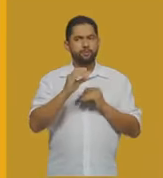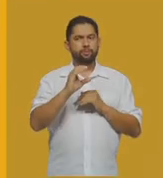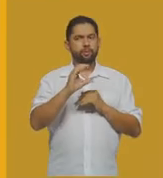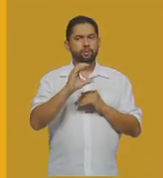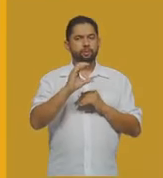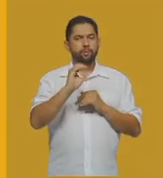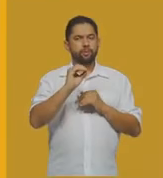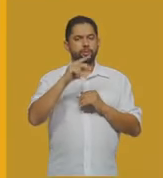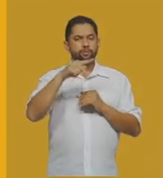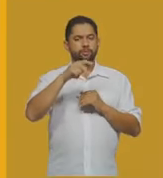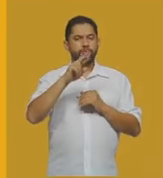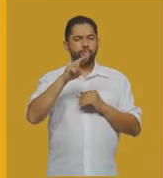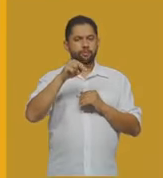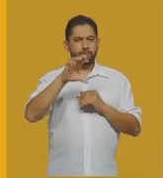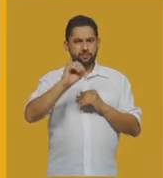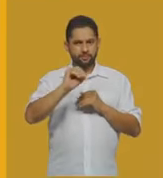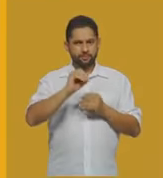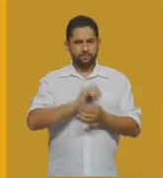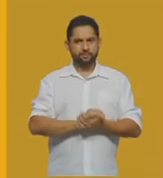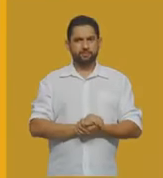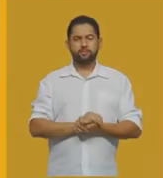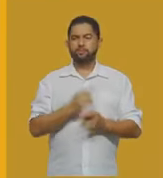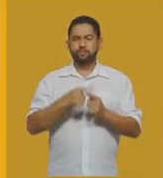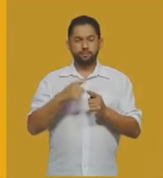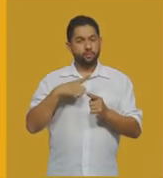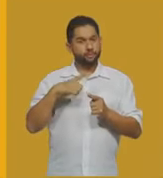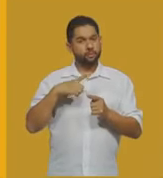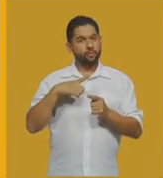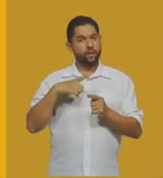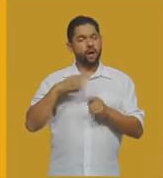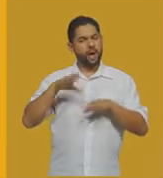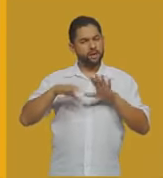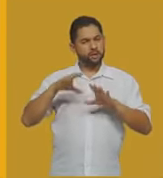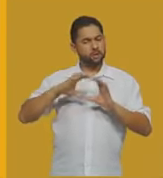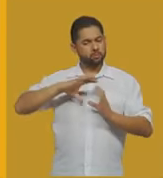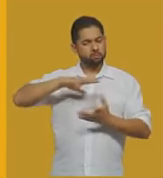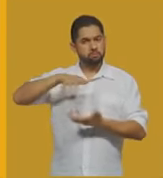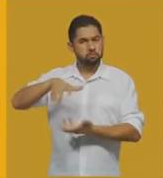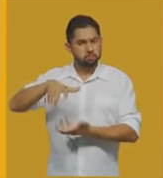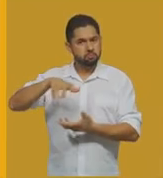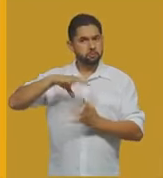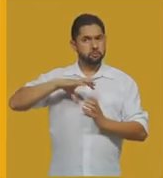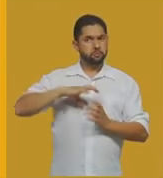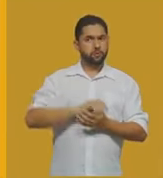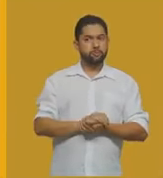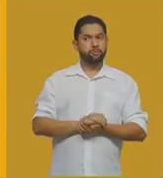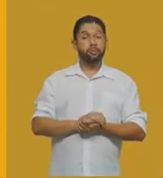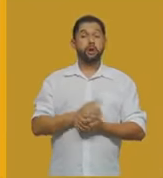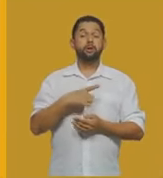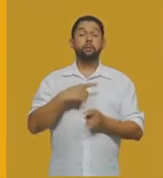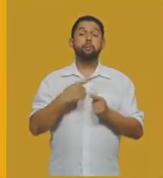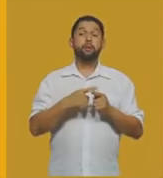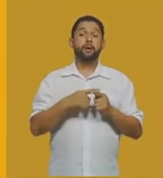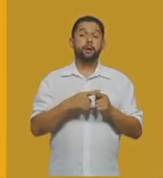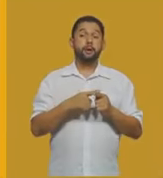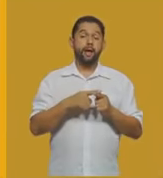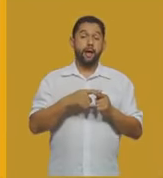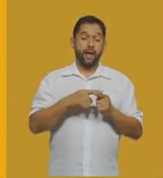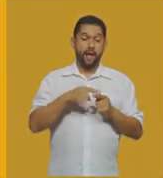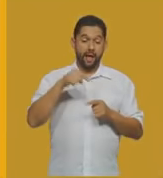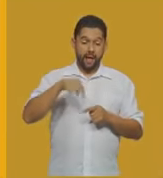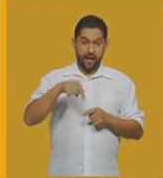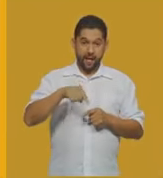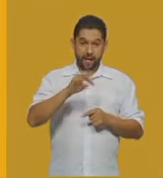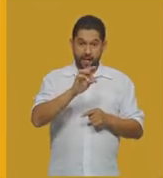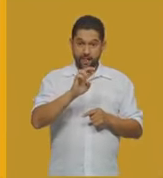aquele movimento que eu mostrei para vocês, ora para frente, ora para trás. Isso acontecia por causa da posição relativa da Terra e